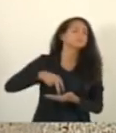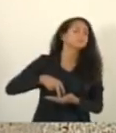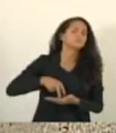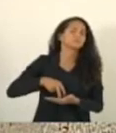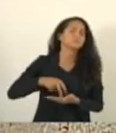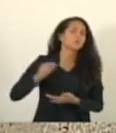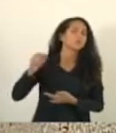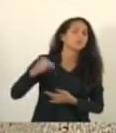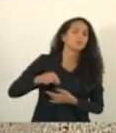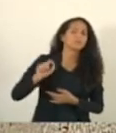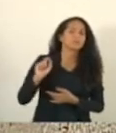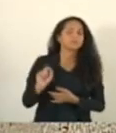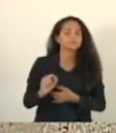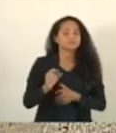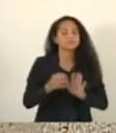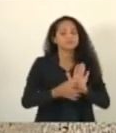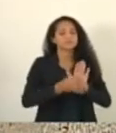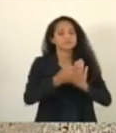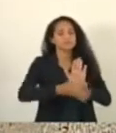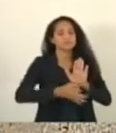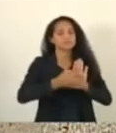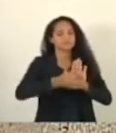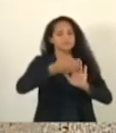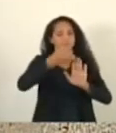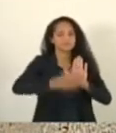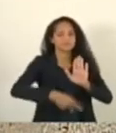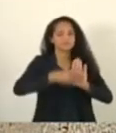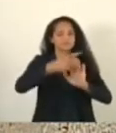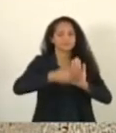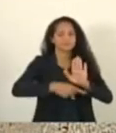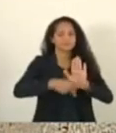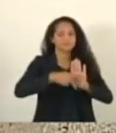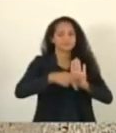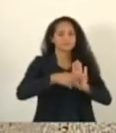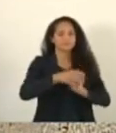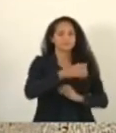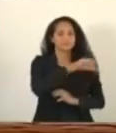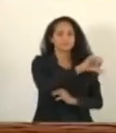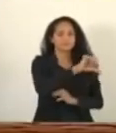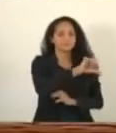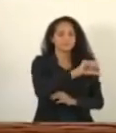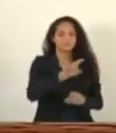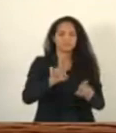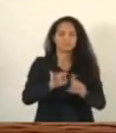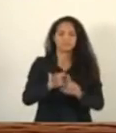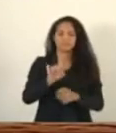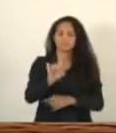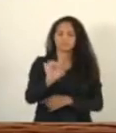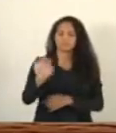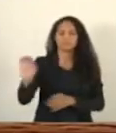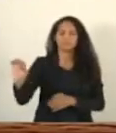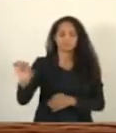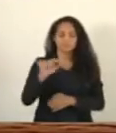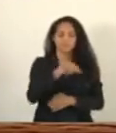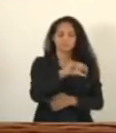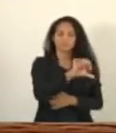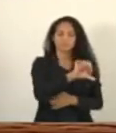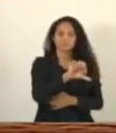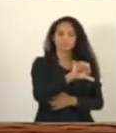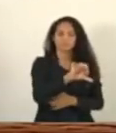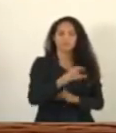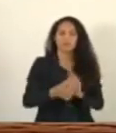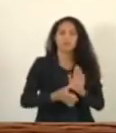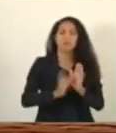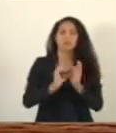duas indicações que eu fiz, a 99 e a 100. A 99, antes eu quero